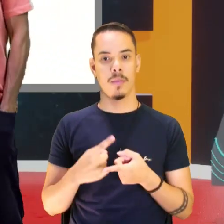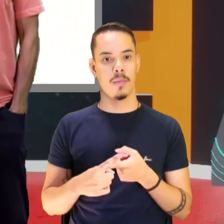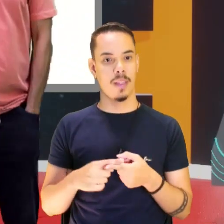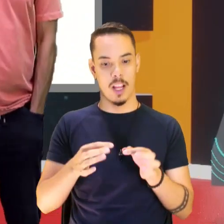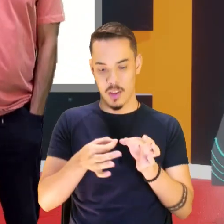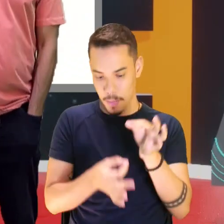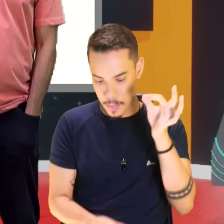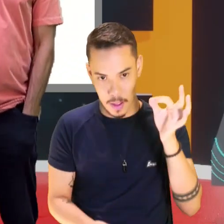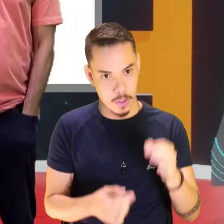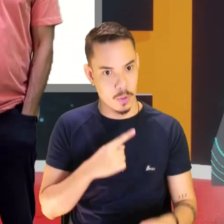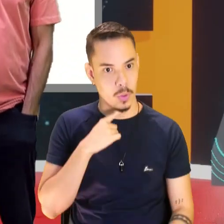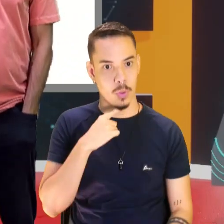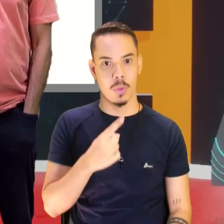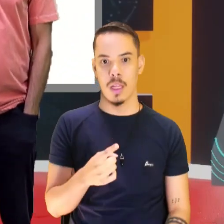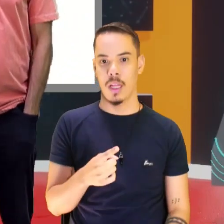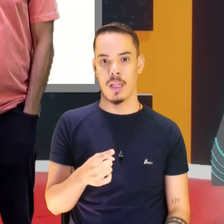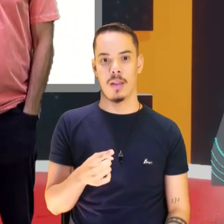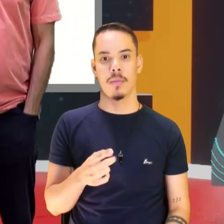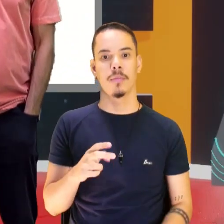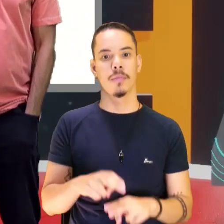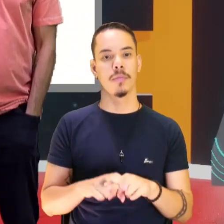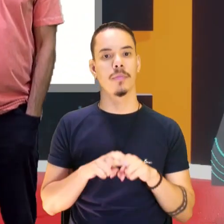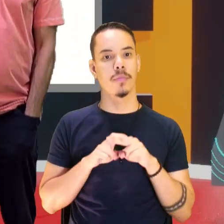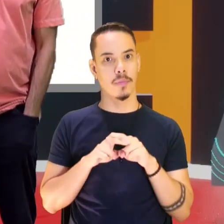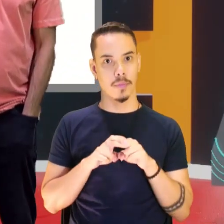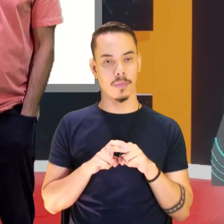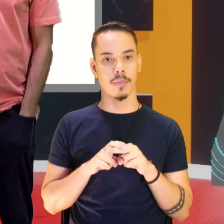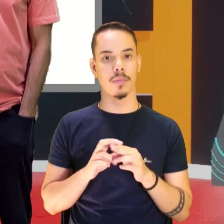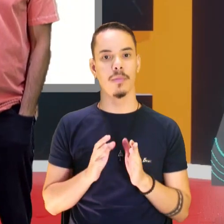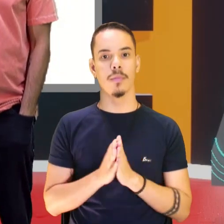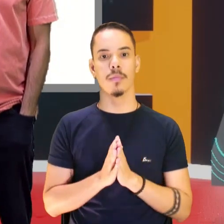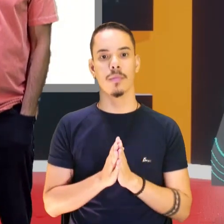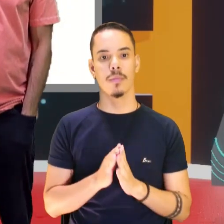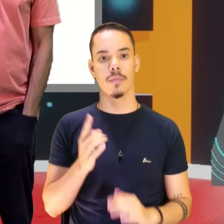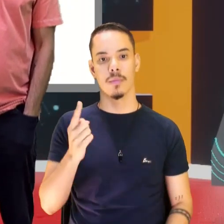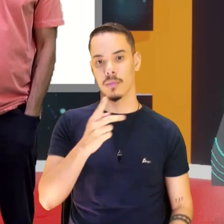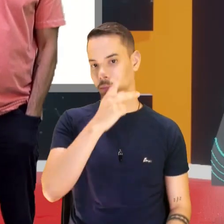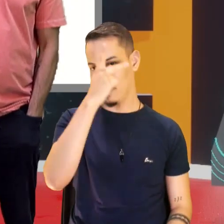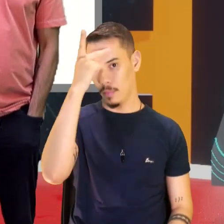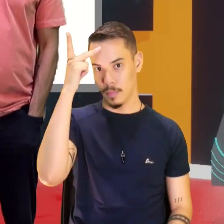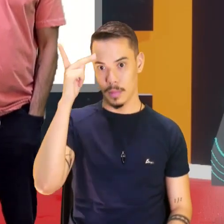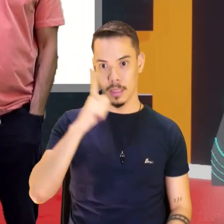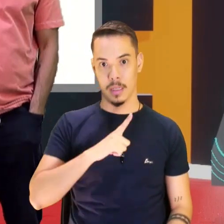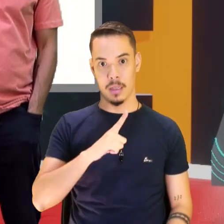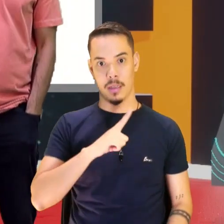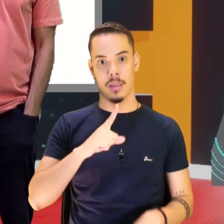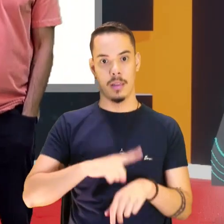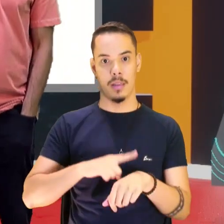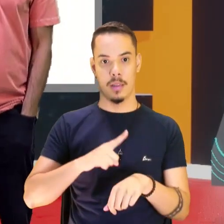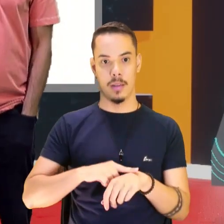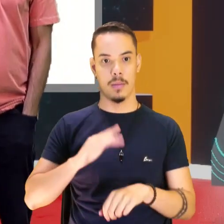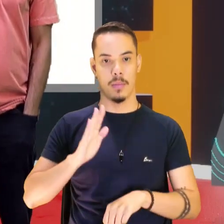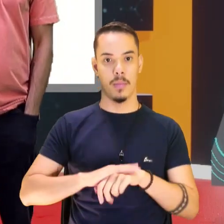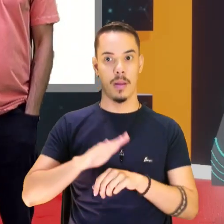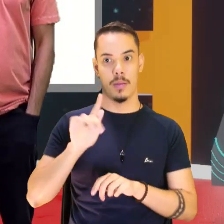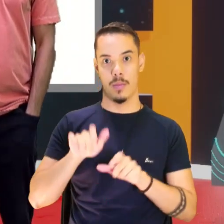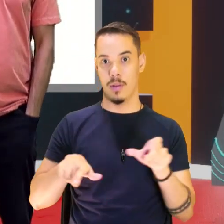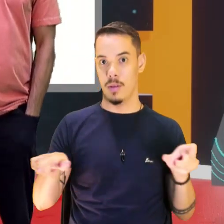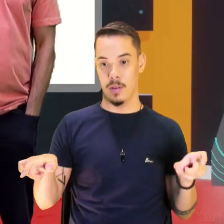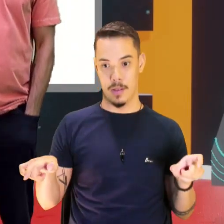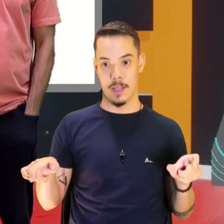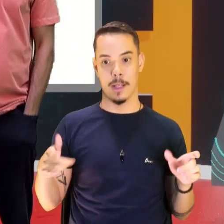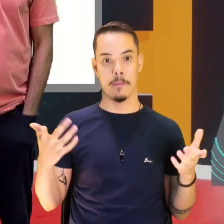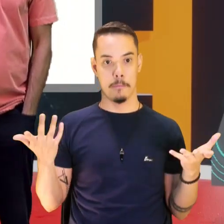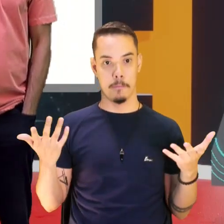vou não. E aí, para escavar um poço, né? Uma pessoa leva tanto tempo. E se forem mais pessoas, né? Então